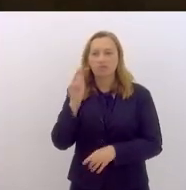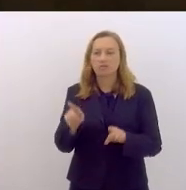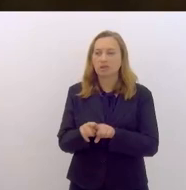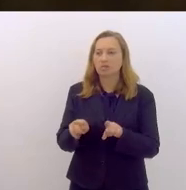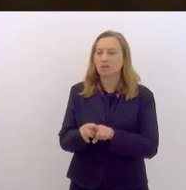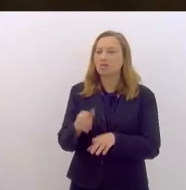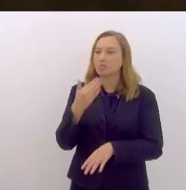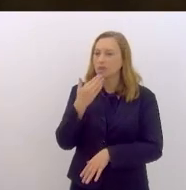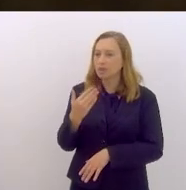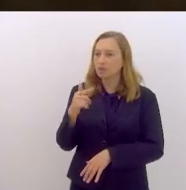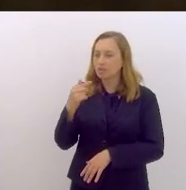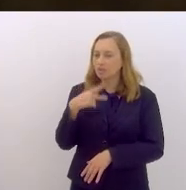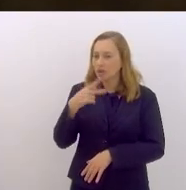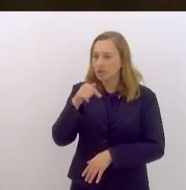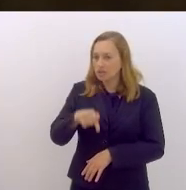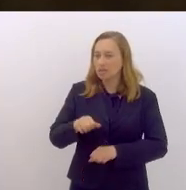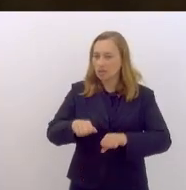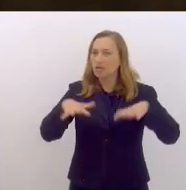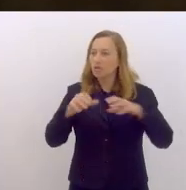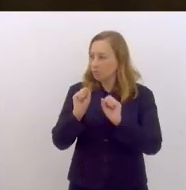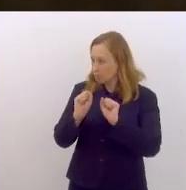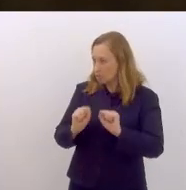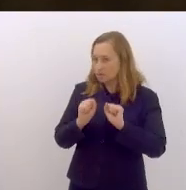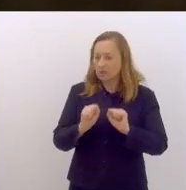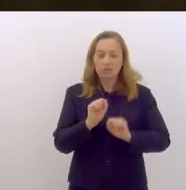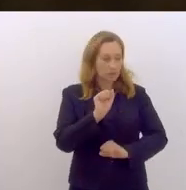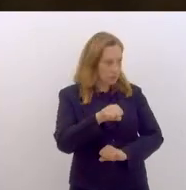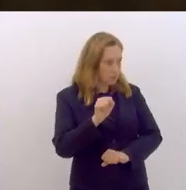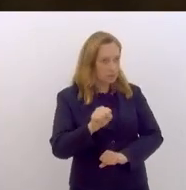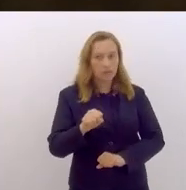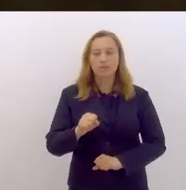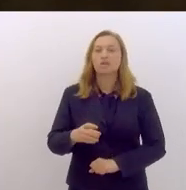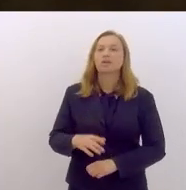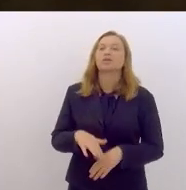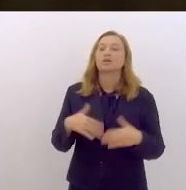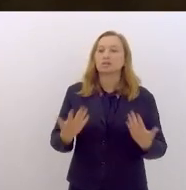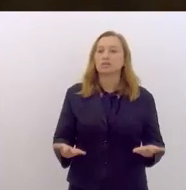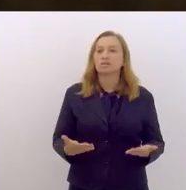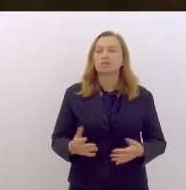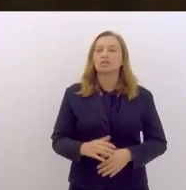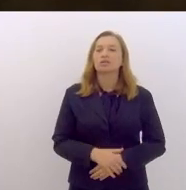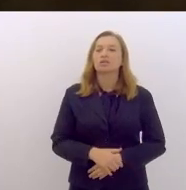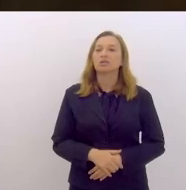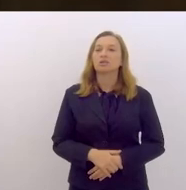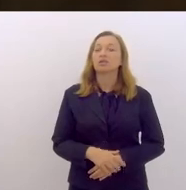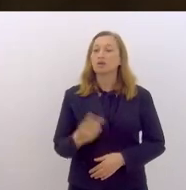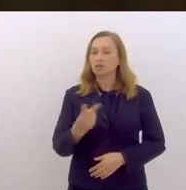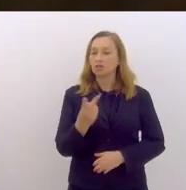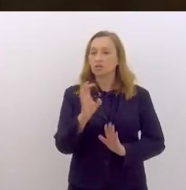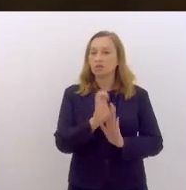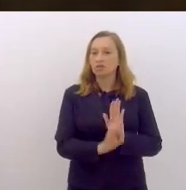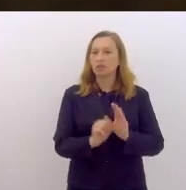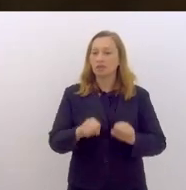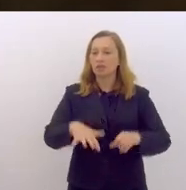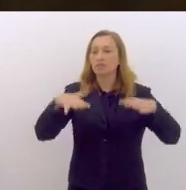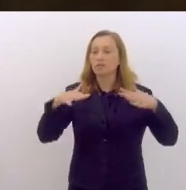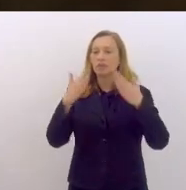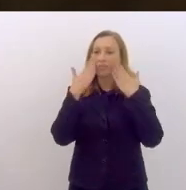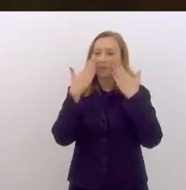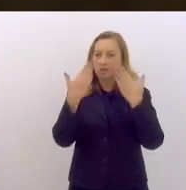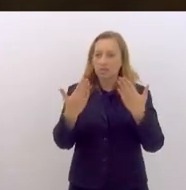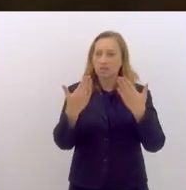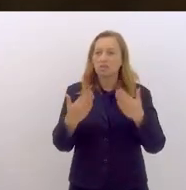pediu que eu desse em plenário o parecer. É possível? É possível, sim, deputado. Então, trata-se de exame das duas emendas de plenário